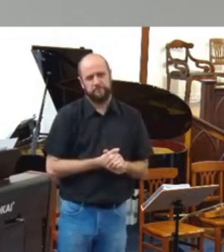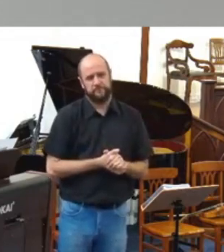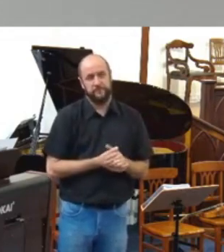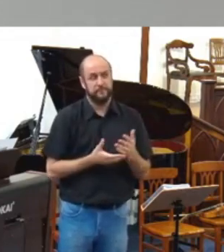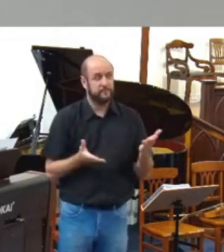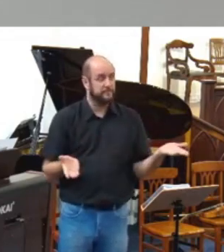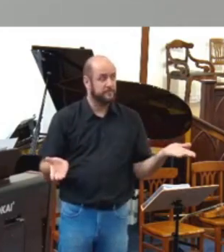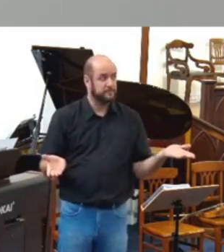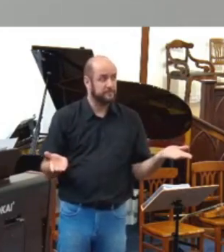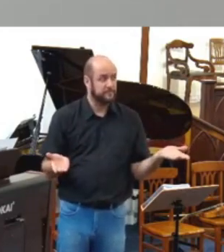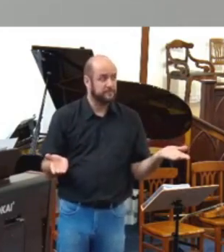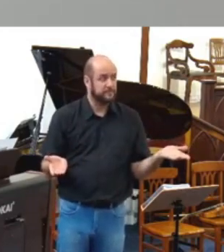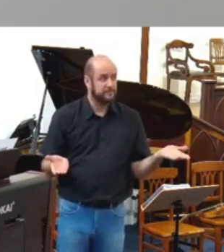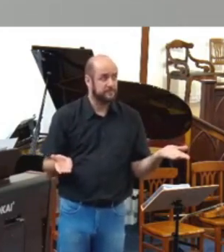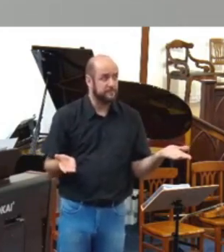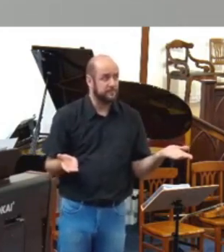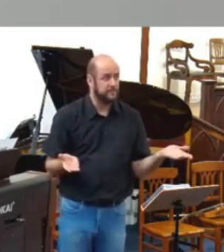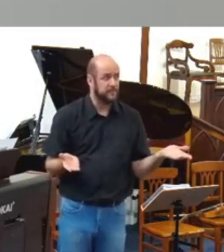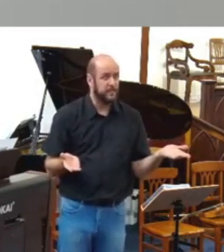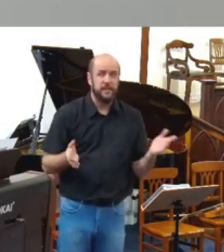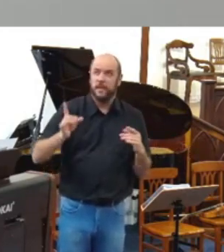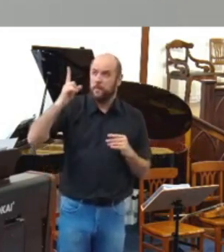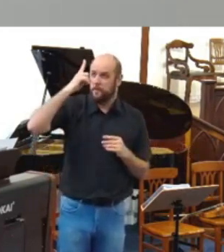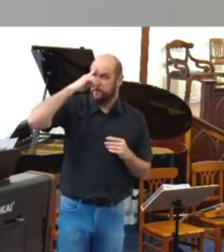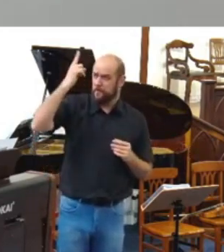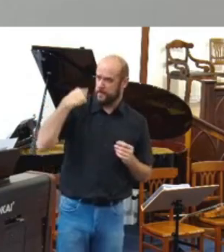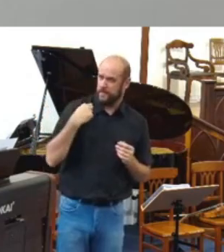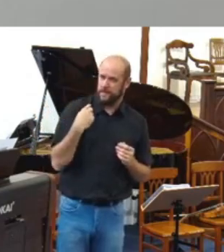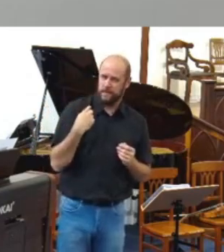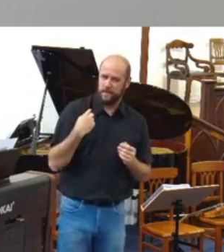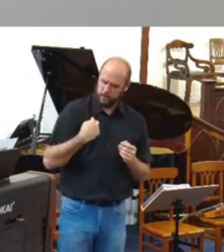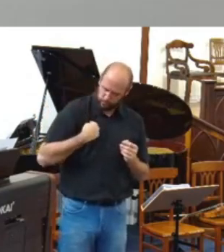então eu fui enviado.